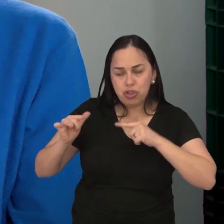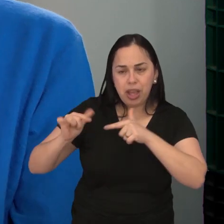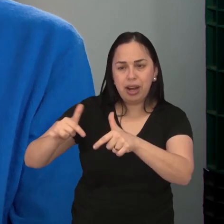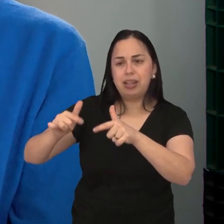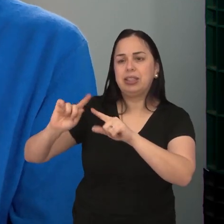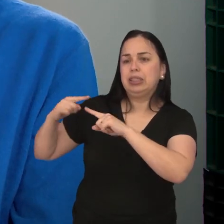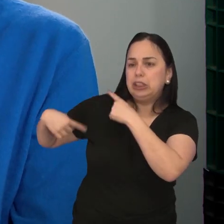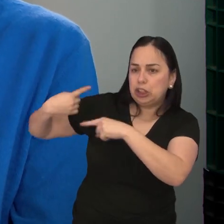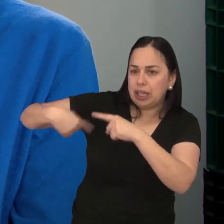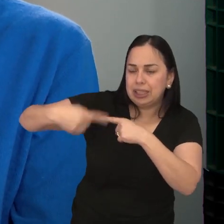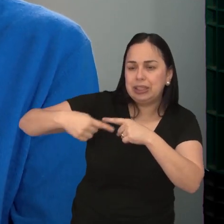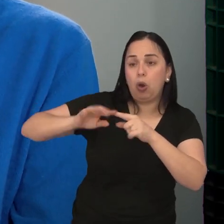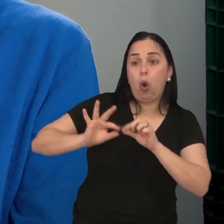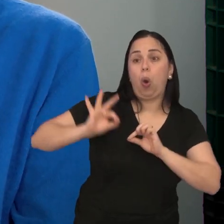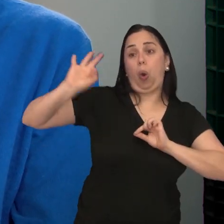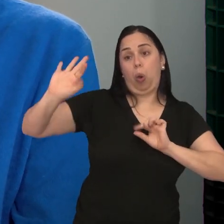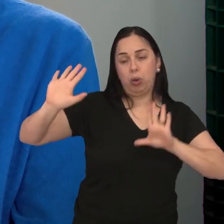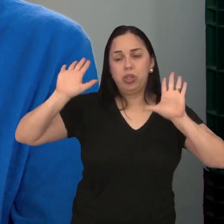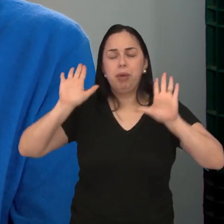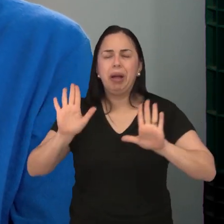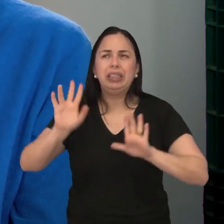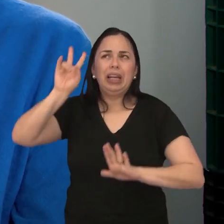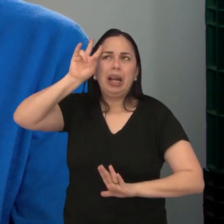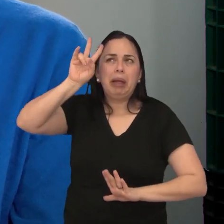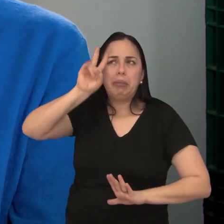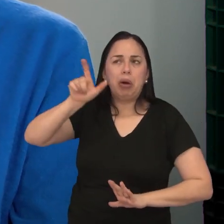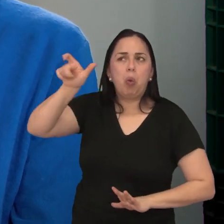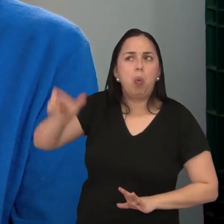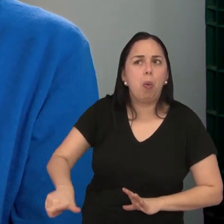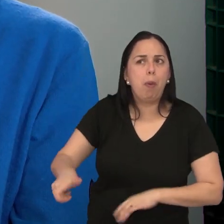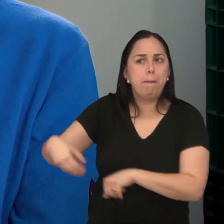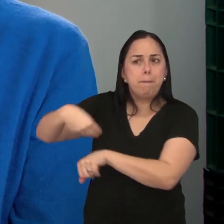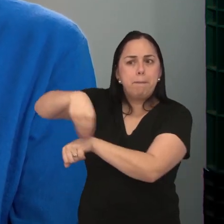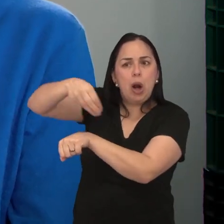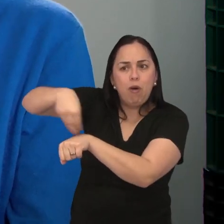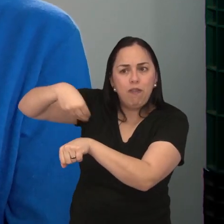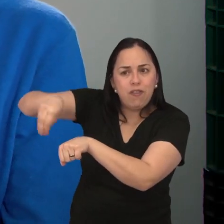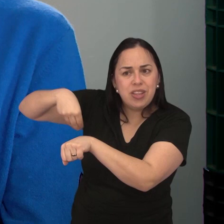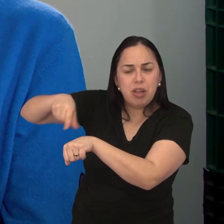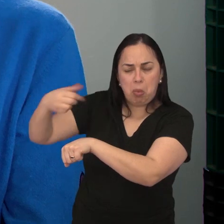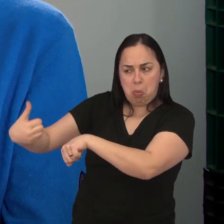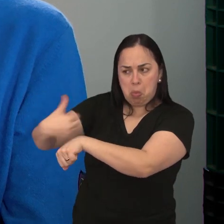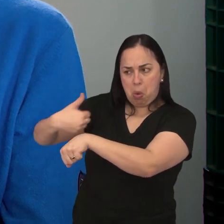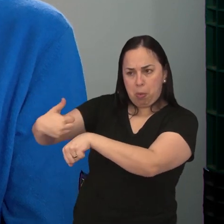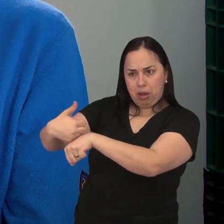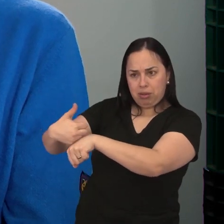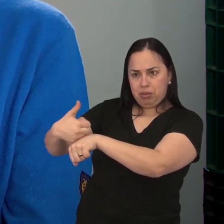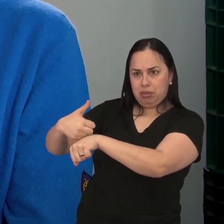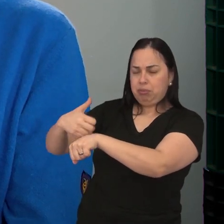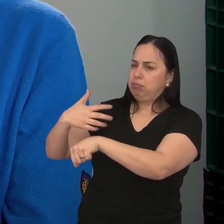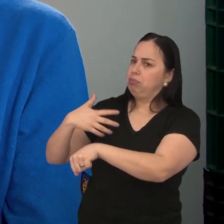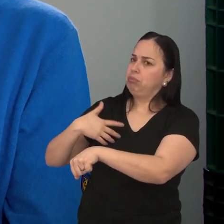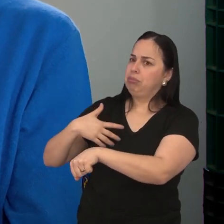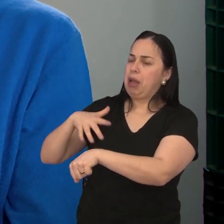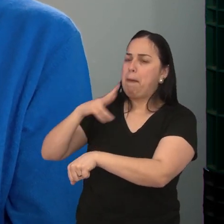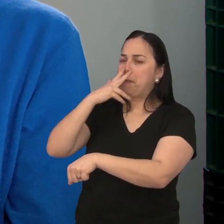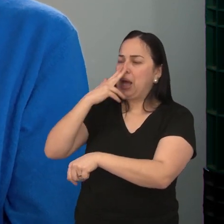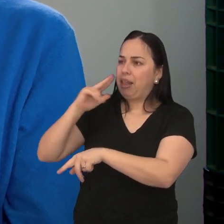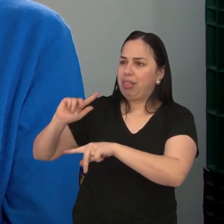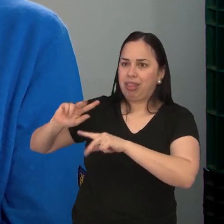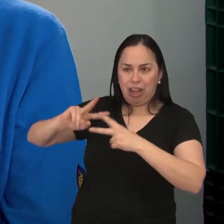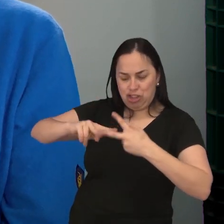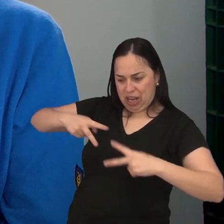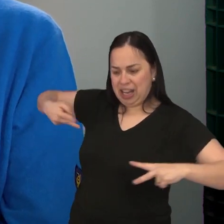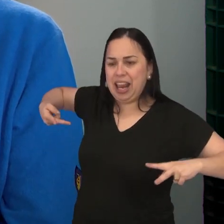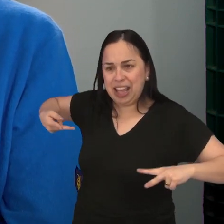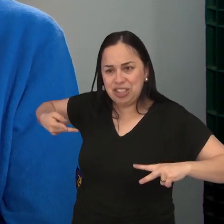pensar que existe uma memória celular, uma memória genética, quem sabe isso não fez parte